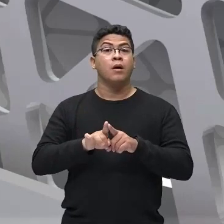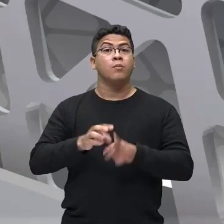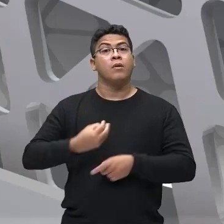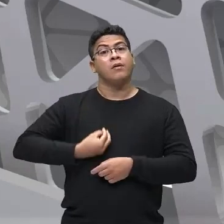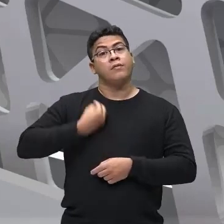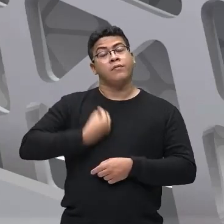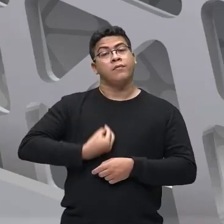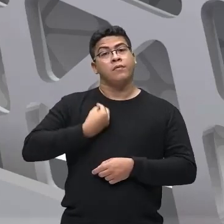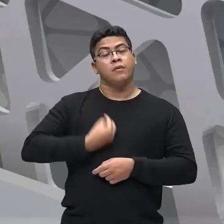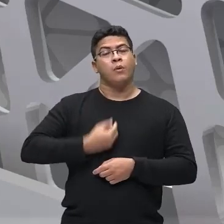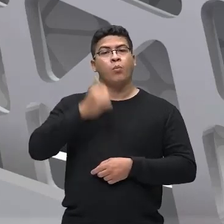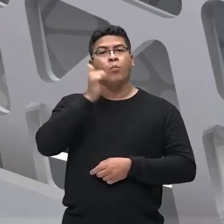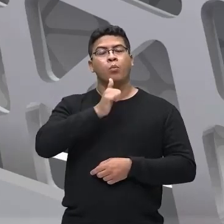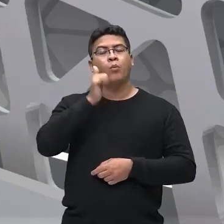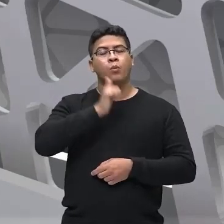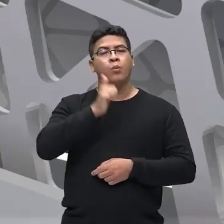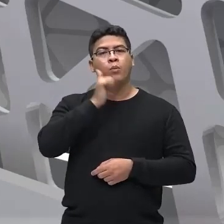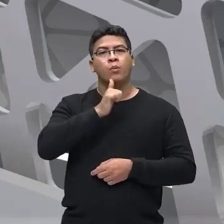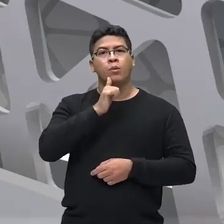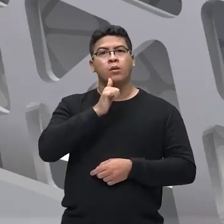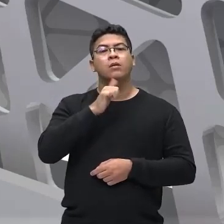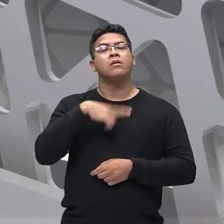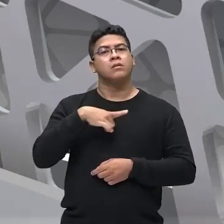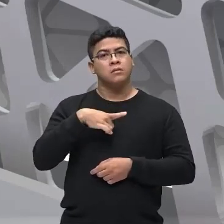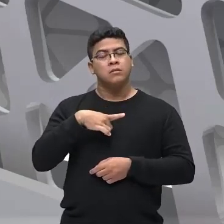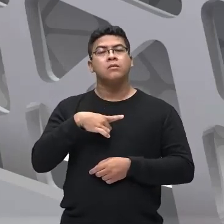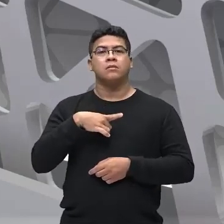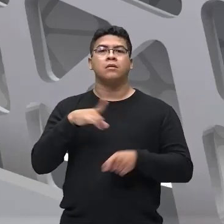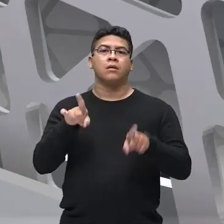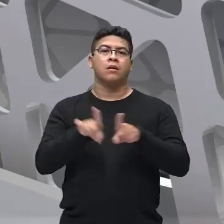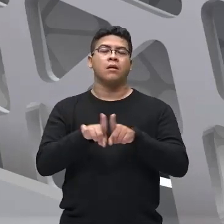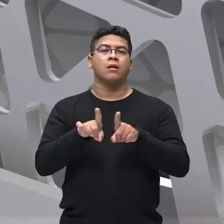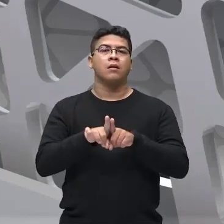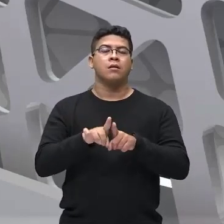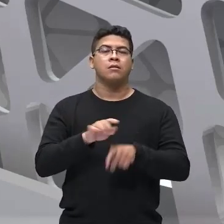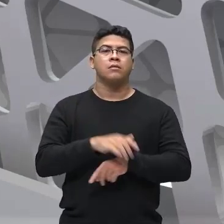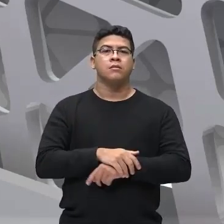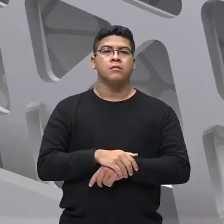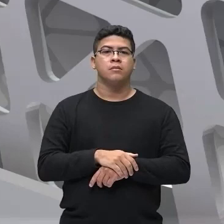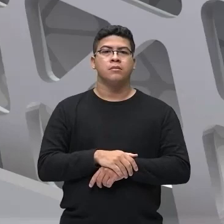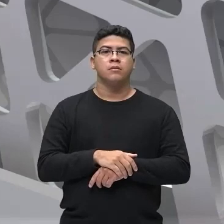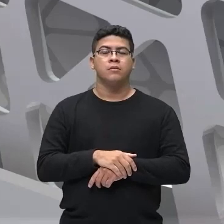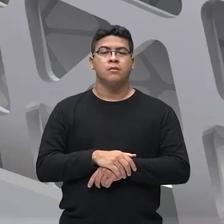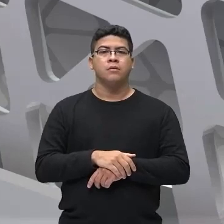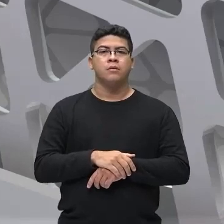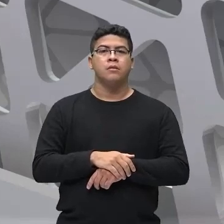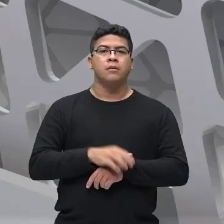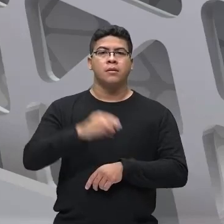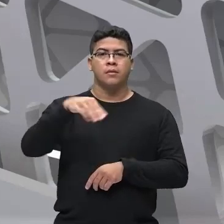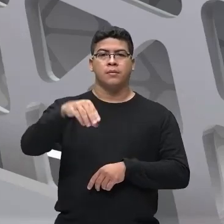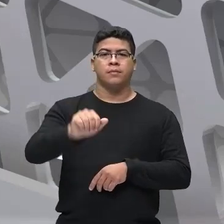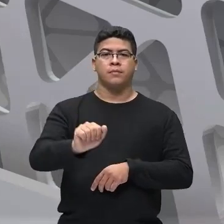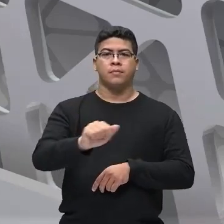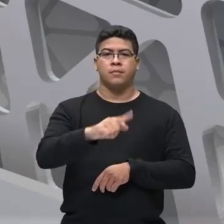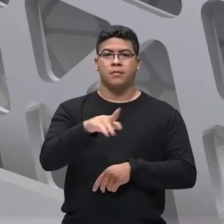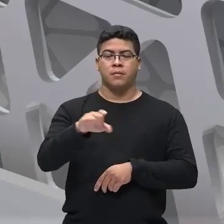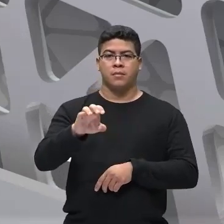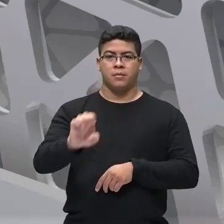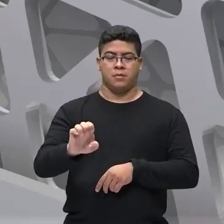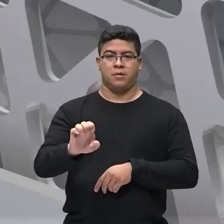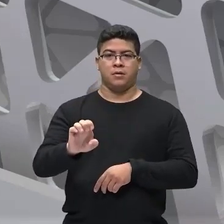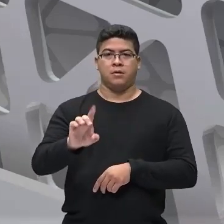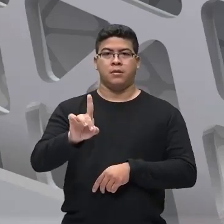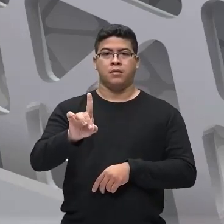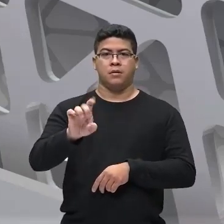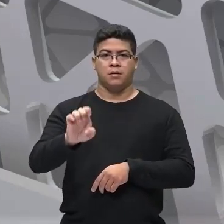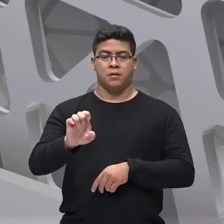religiosa, mulher, mãe de santo, que luta pelos direitos humanos e, gente, de uma